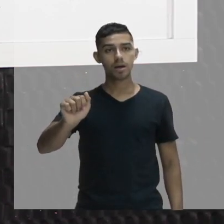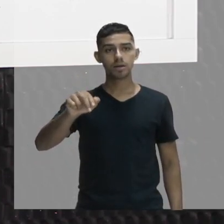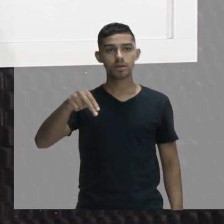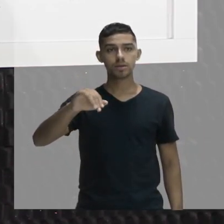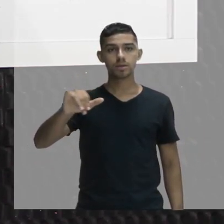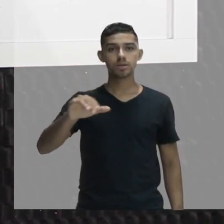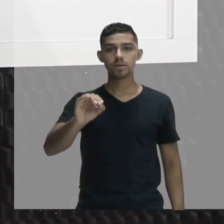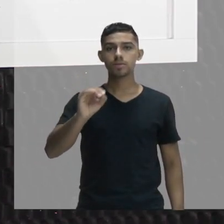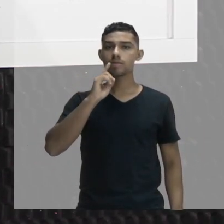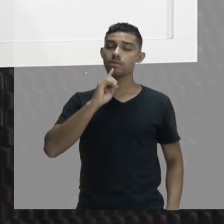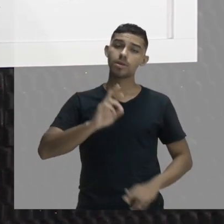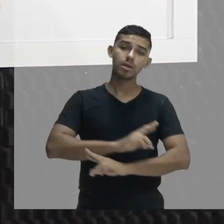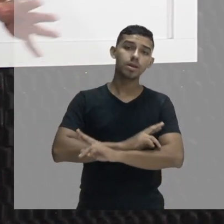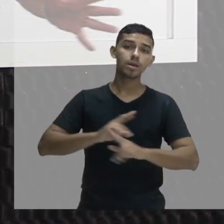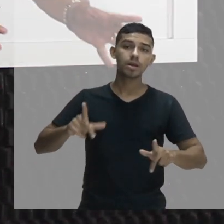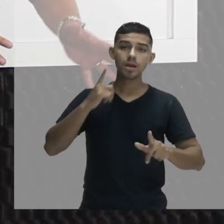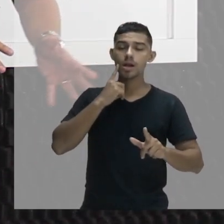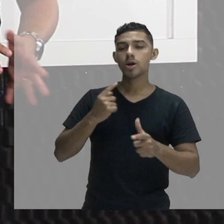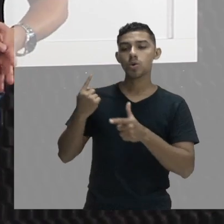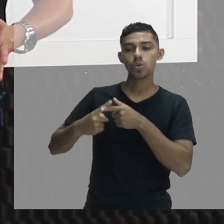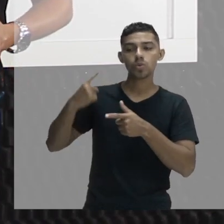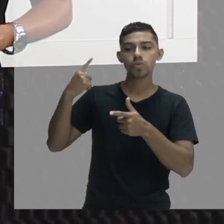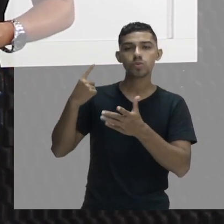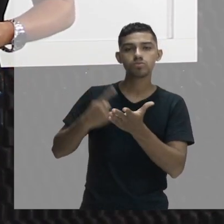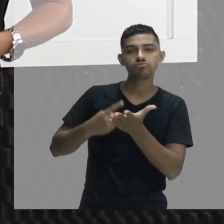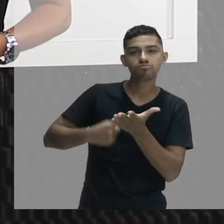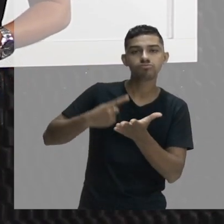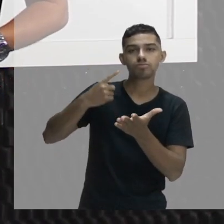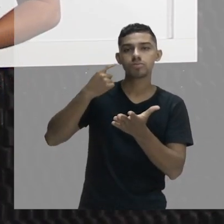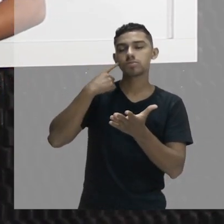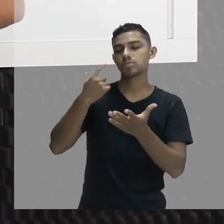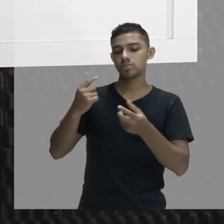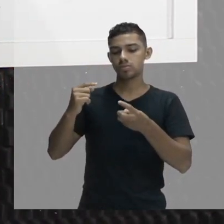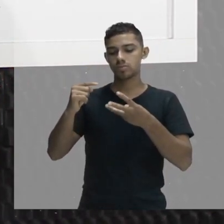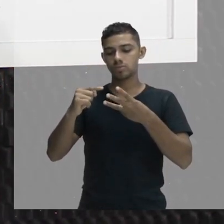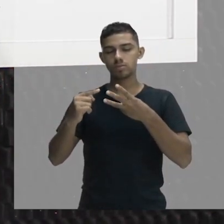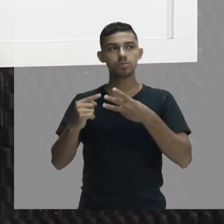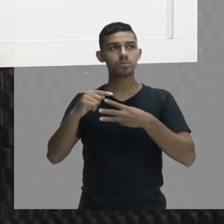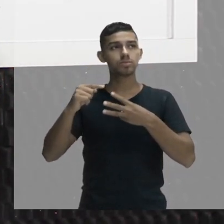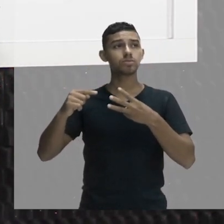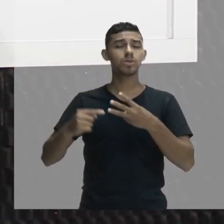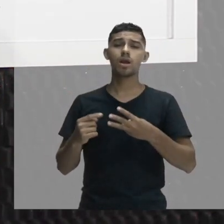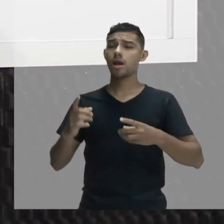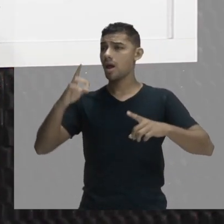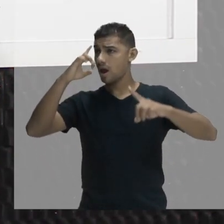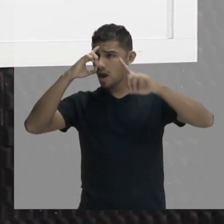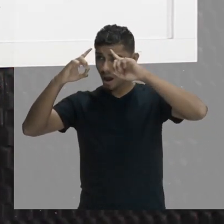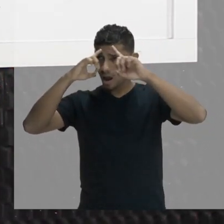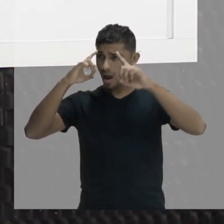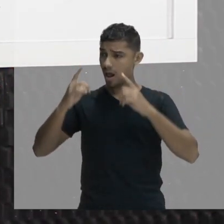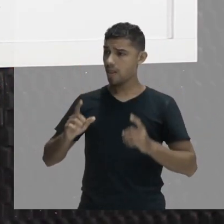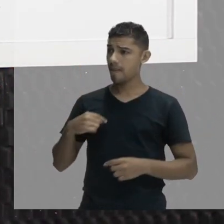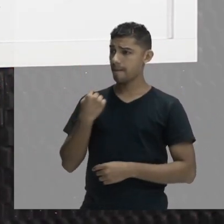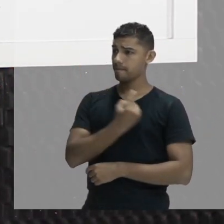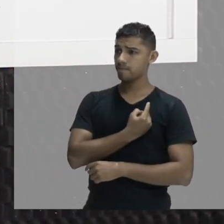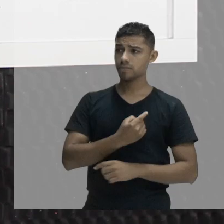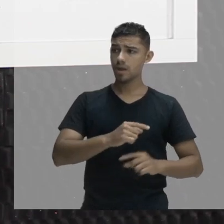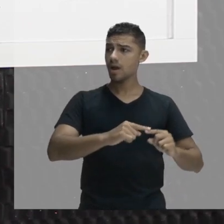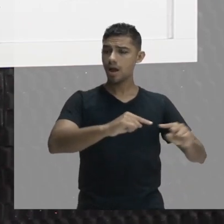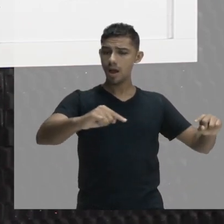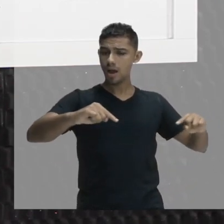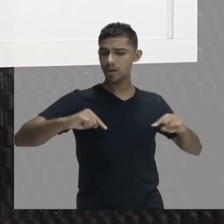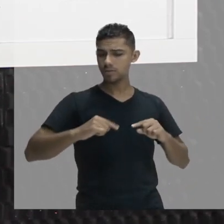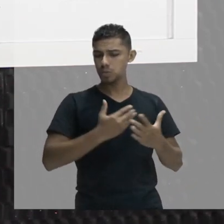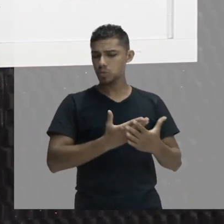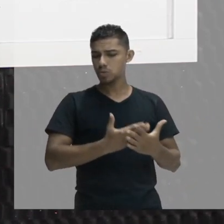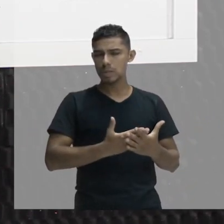E diferenciar, por exemplo, de um problema de combinação. Tá? Então, às vezes, a gente vê isso no dia a dia, na nossa sala de aula, quando a gente vai